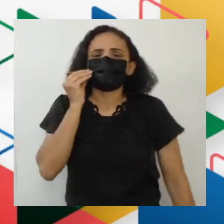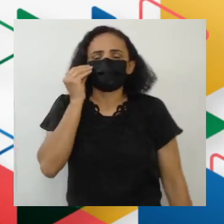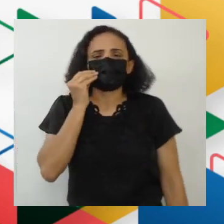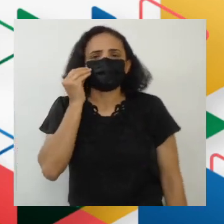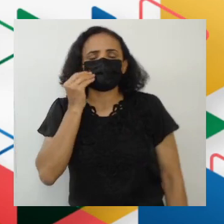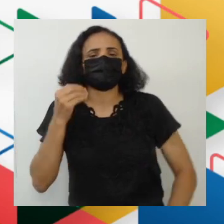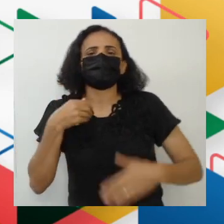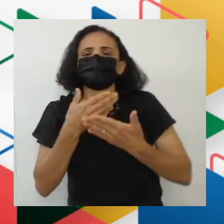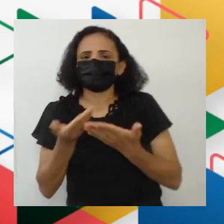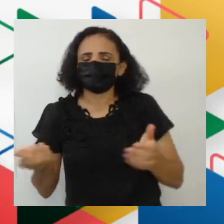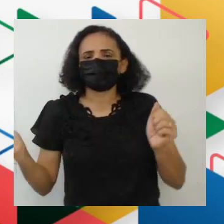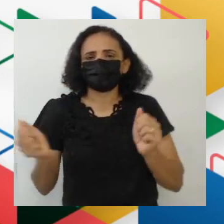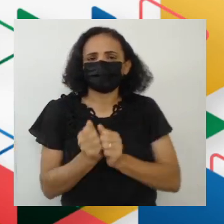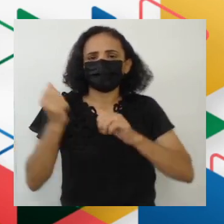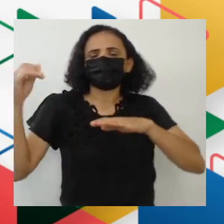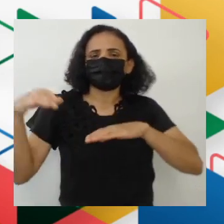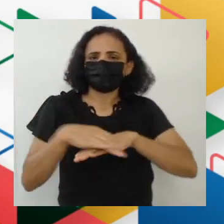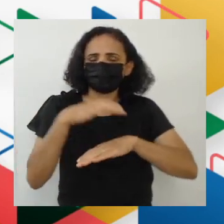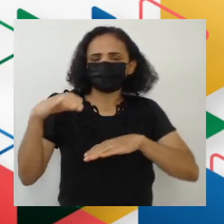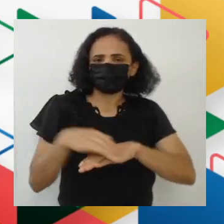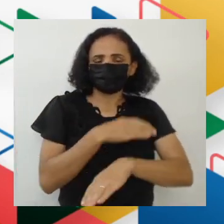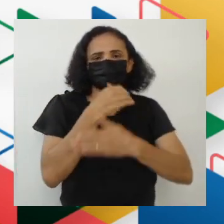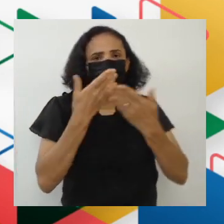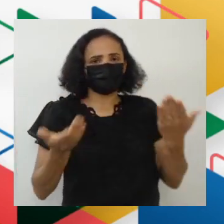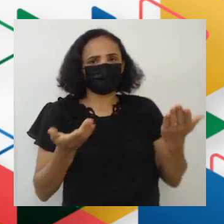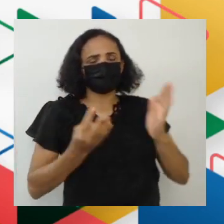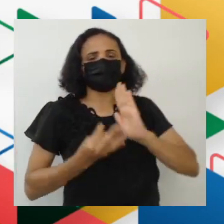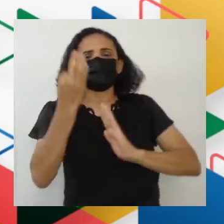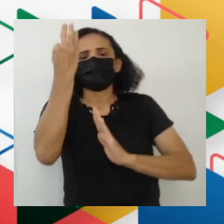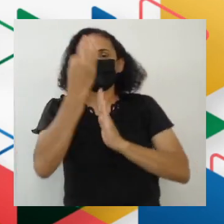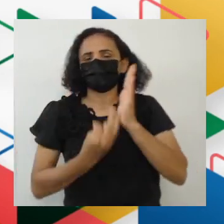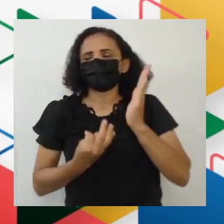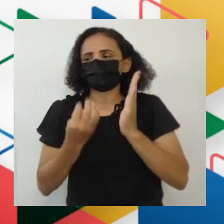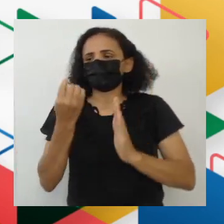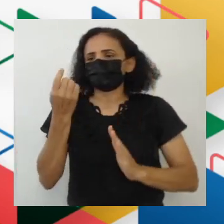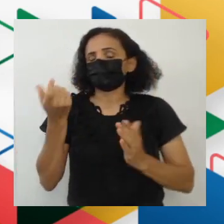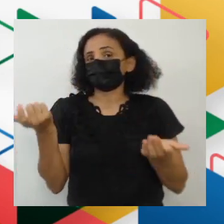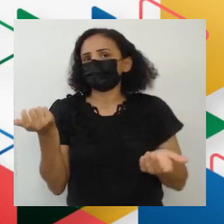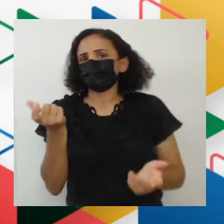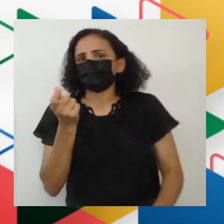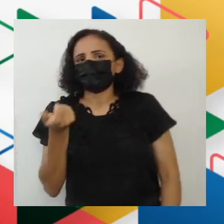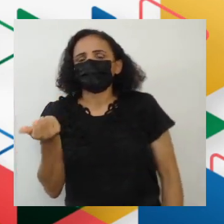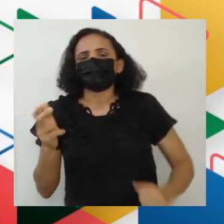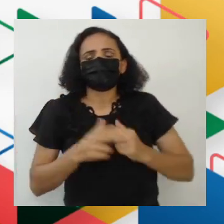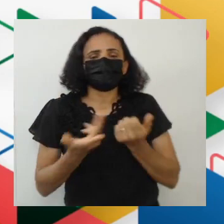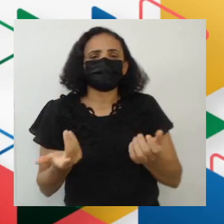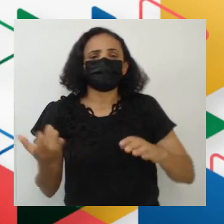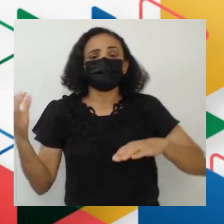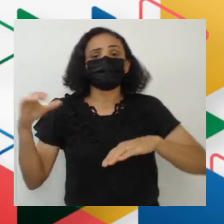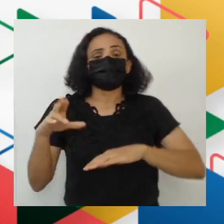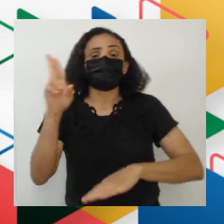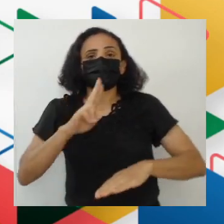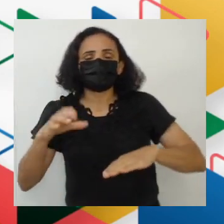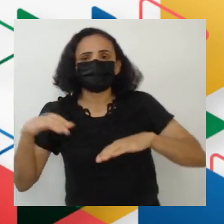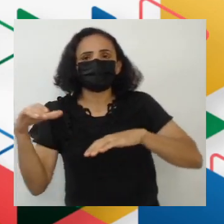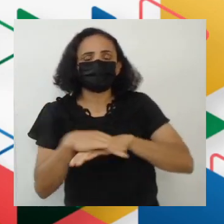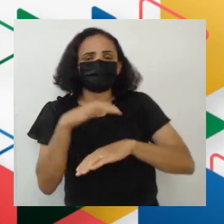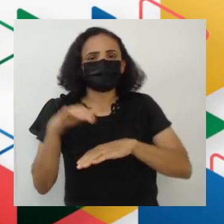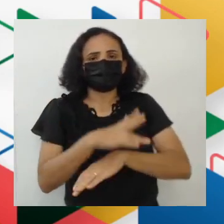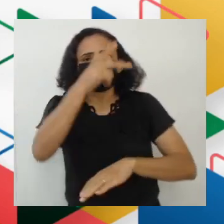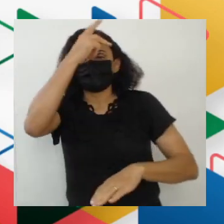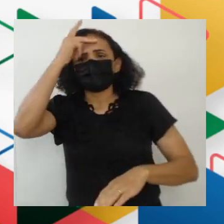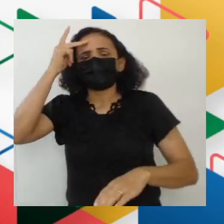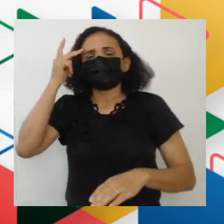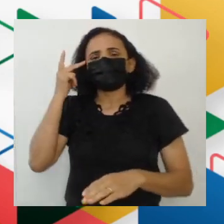nesse par de sapatos. Aí você vai para o texto verbal. Vamos calçar os sapatos dos refugiados e dar